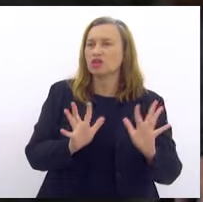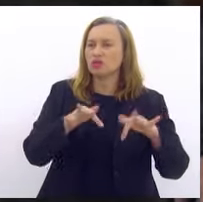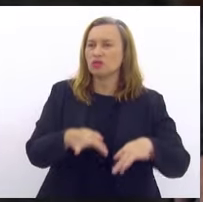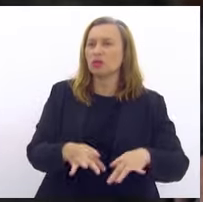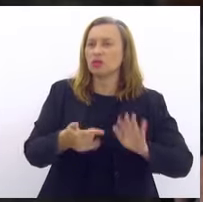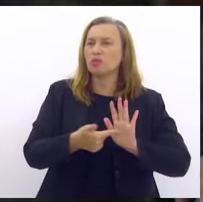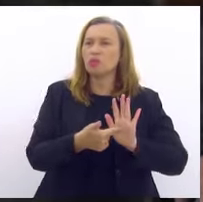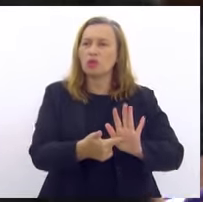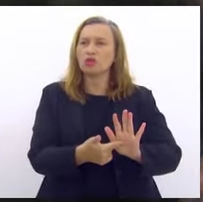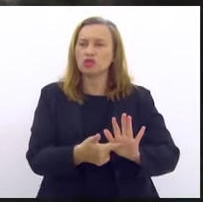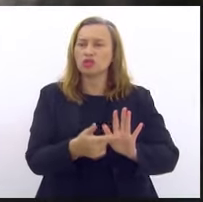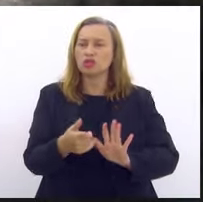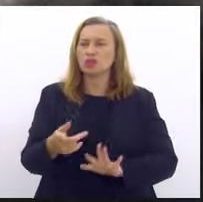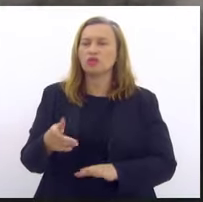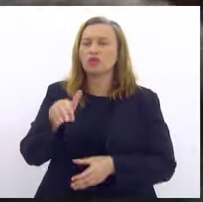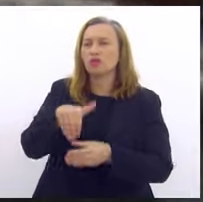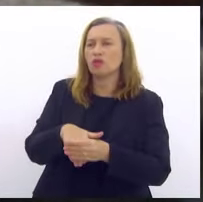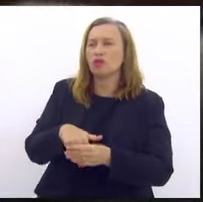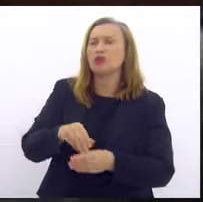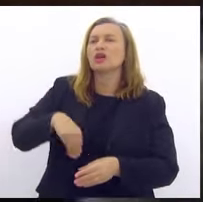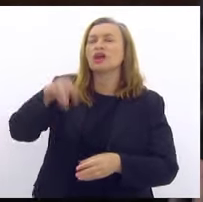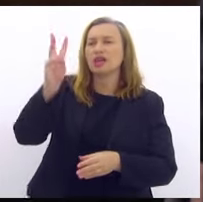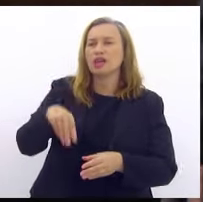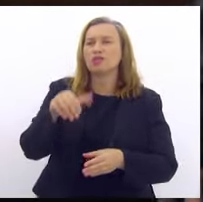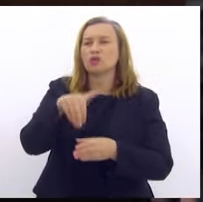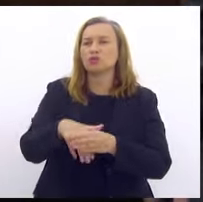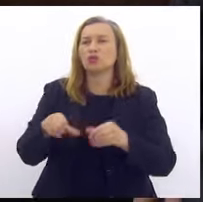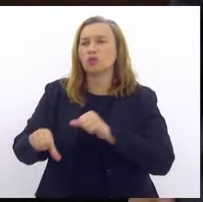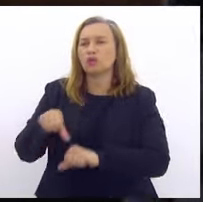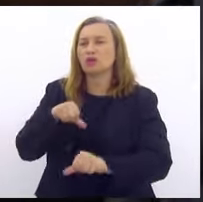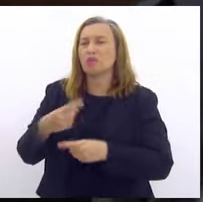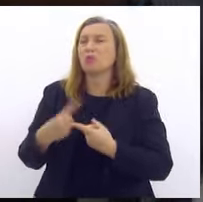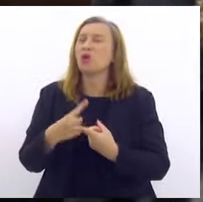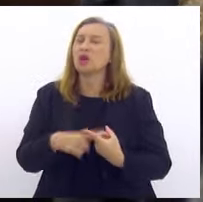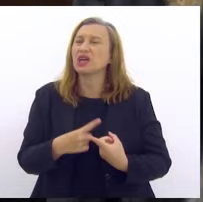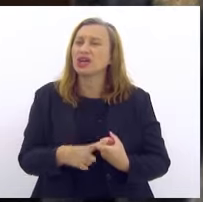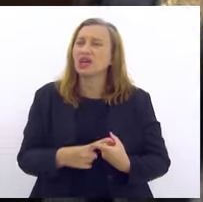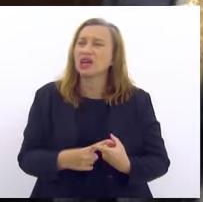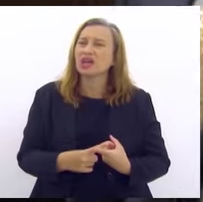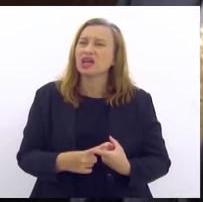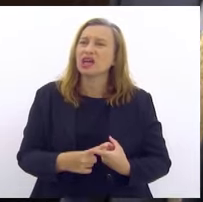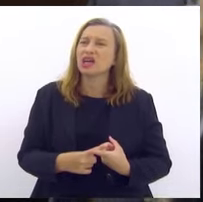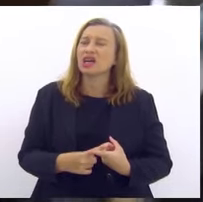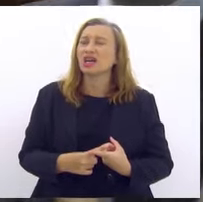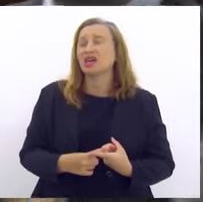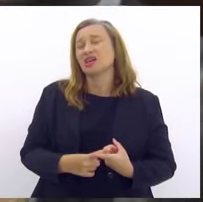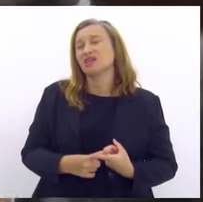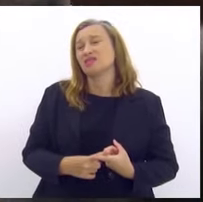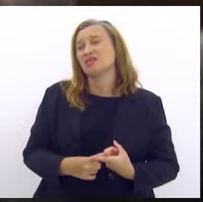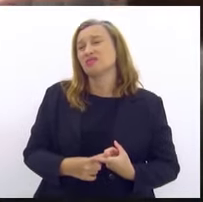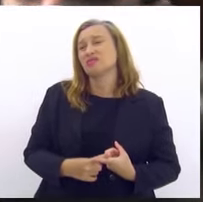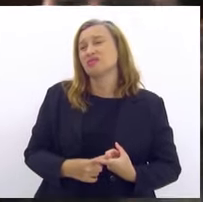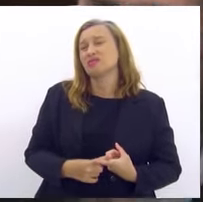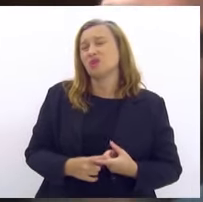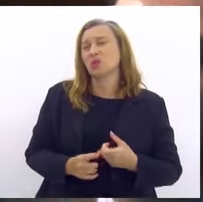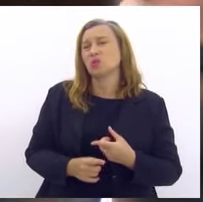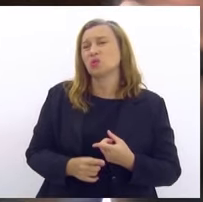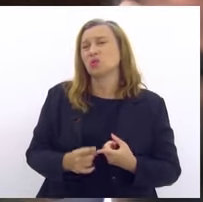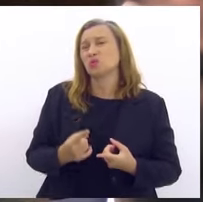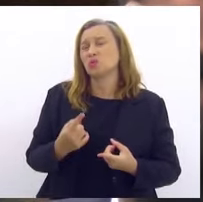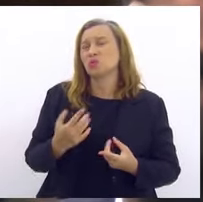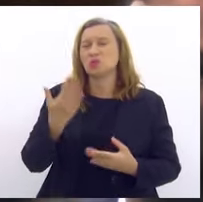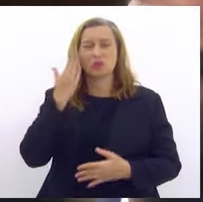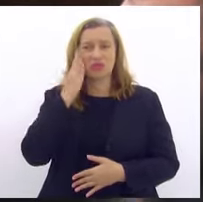voto quem votou contrário. Porque votar, você entendeu? Porque, no